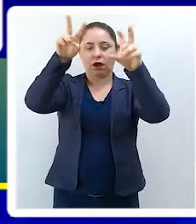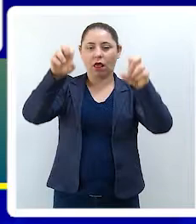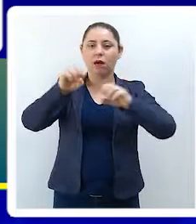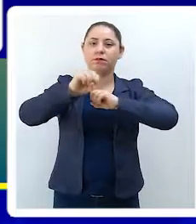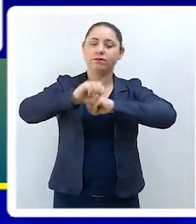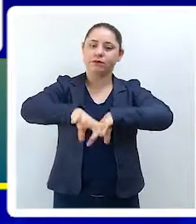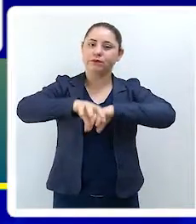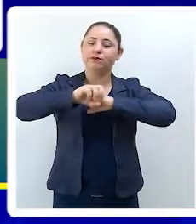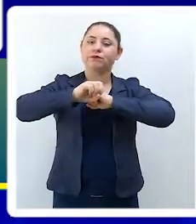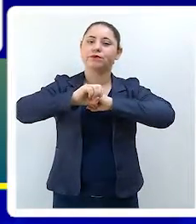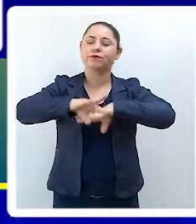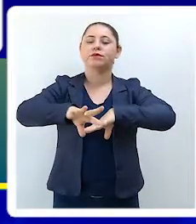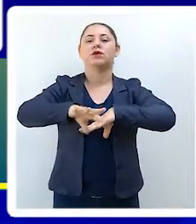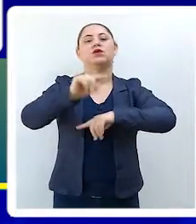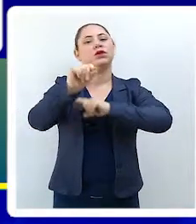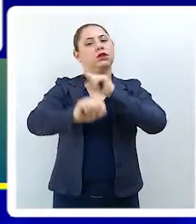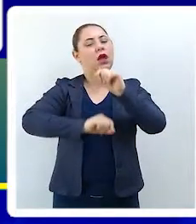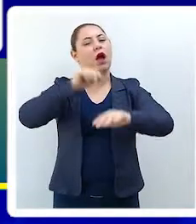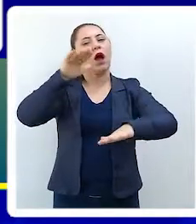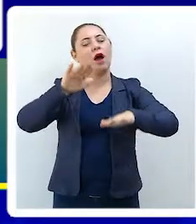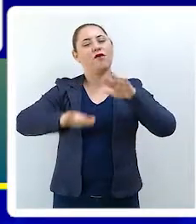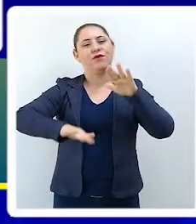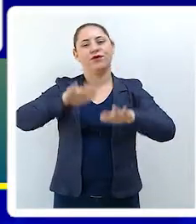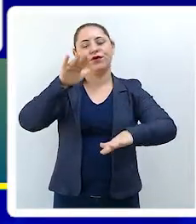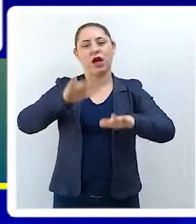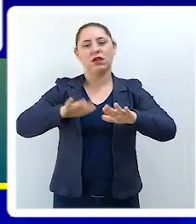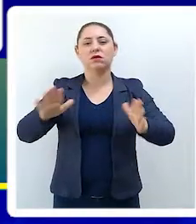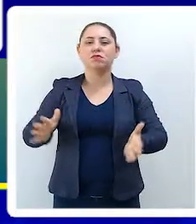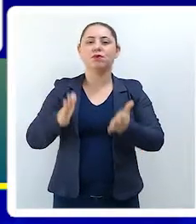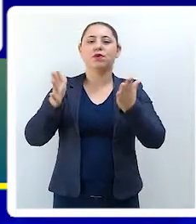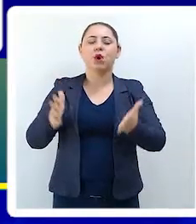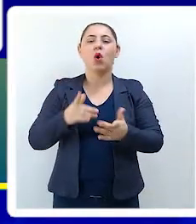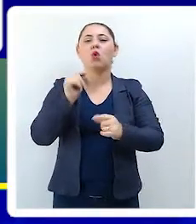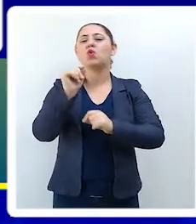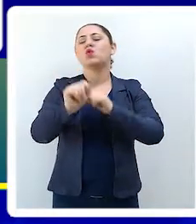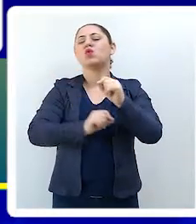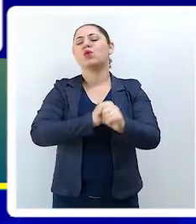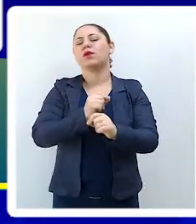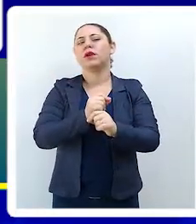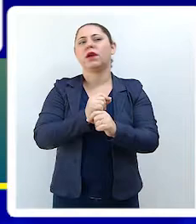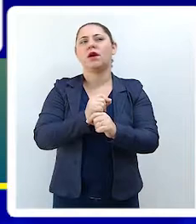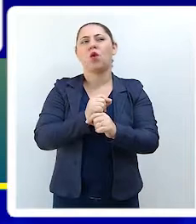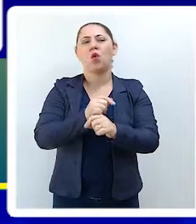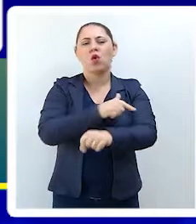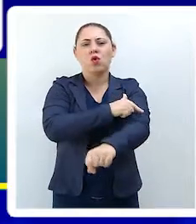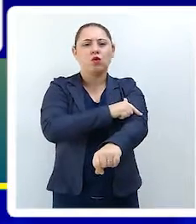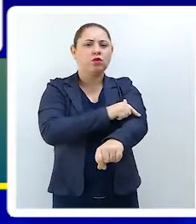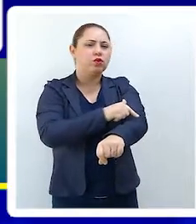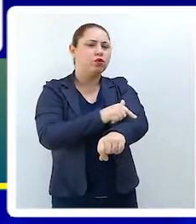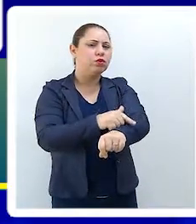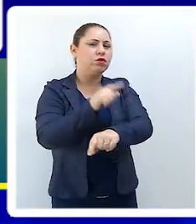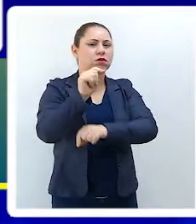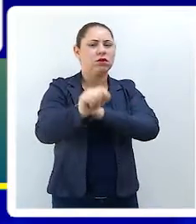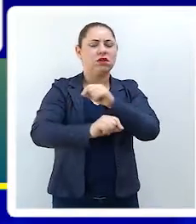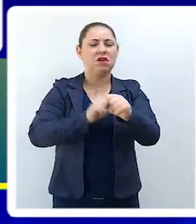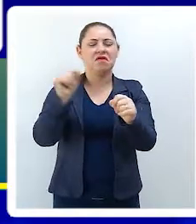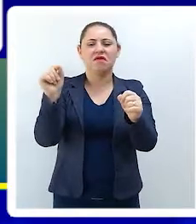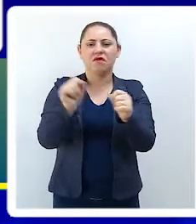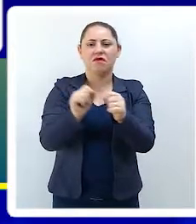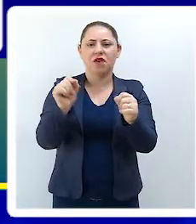da educação, que às vezes promove e perpetua um comportamento